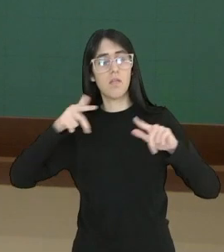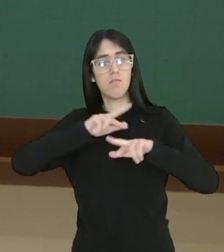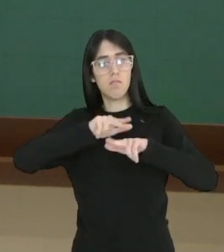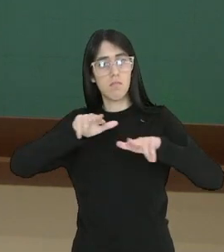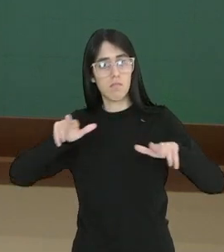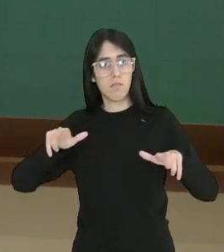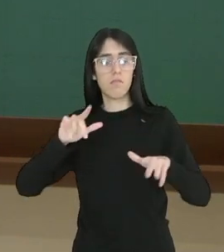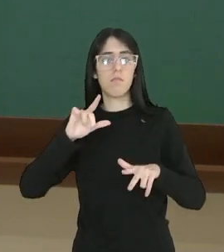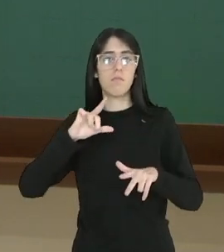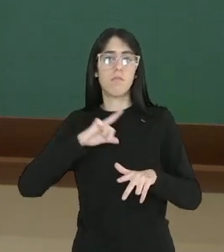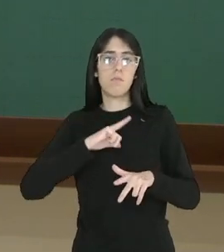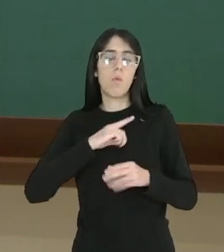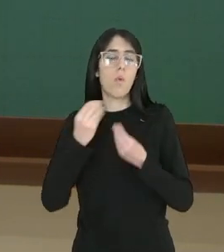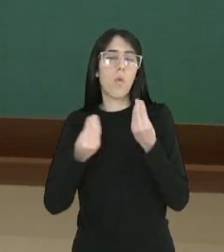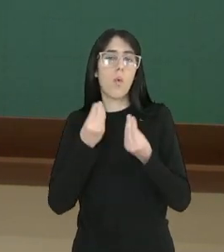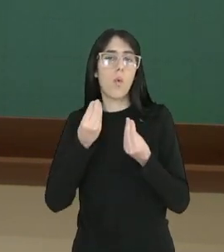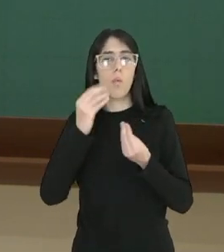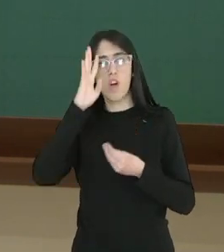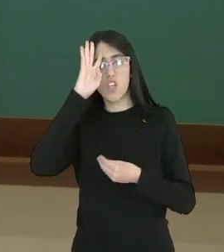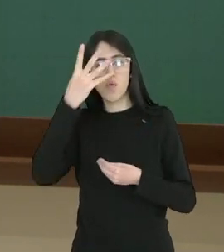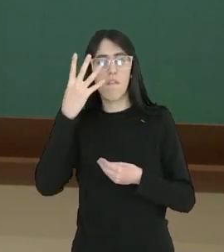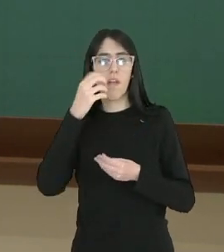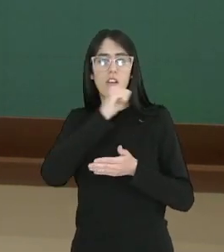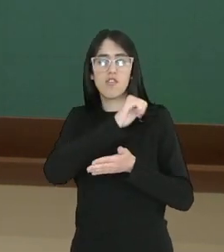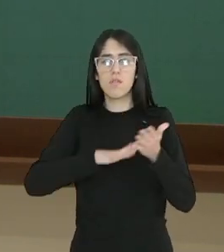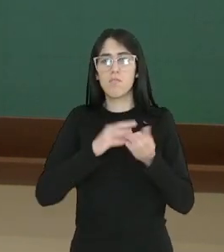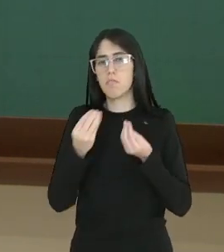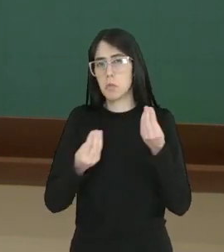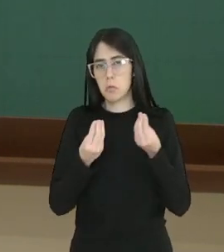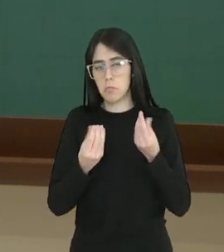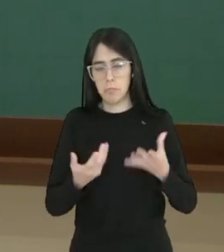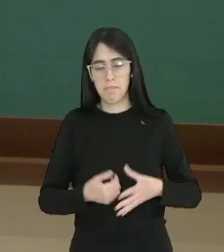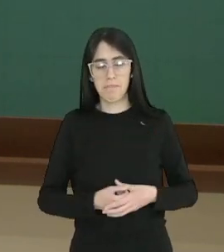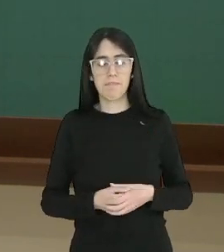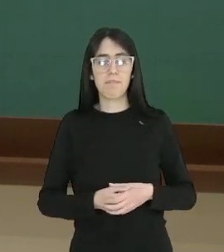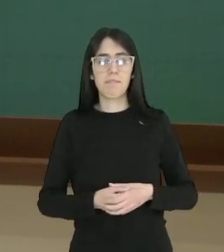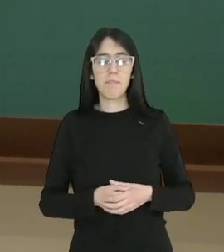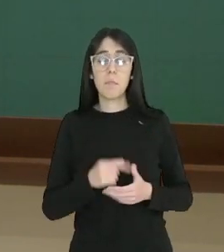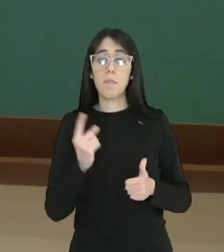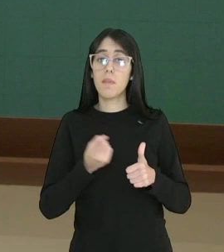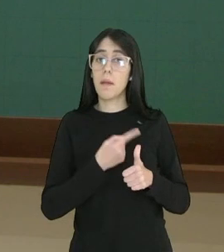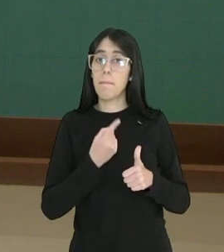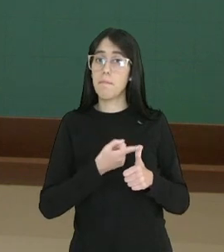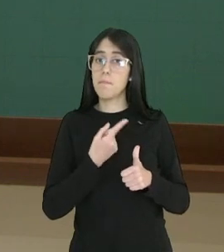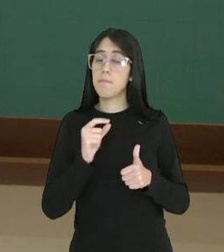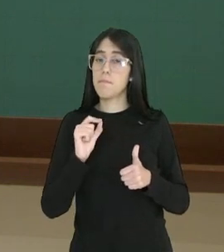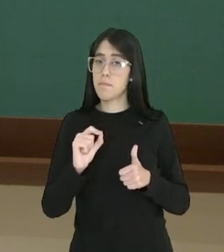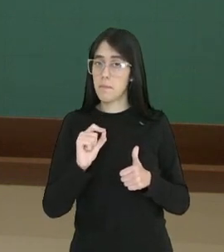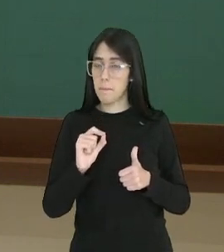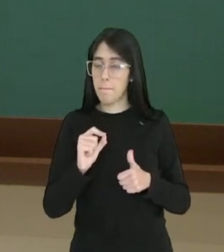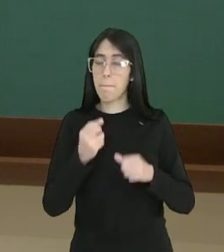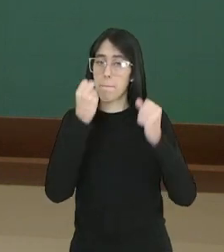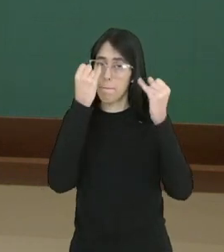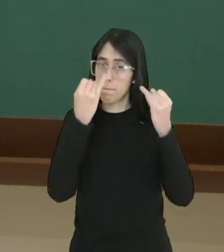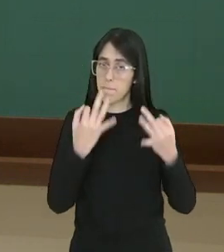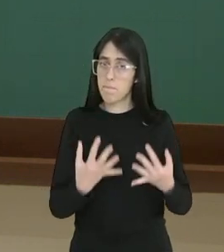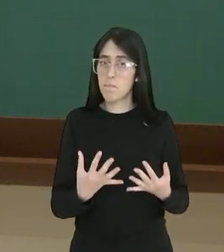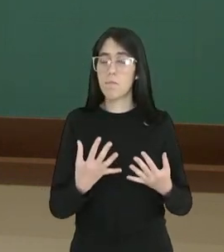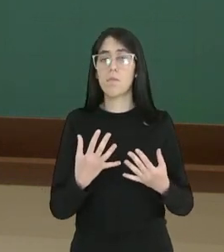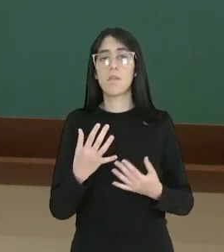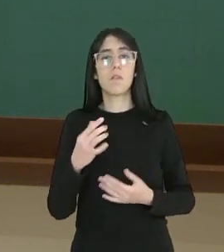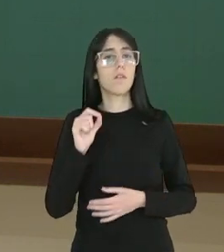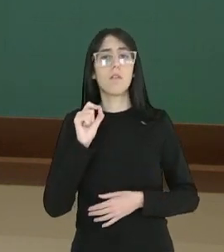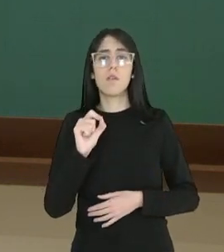de situações, problemas. Então, primeiro, vamos definir o que é